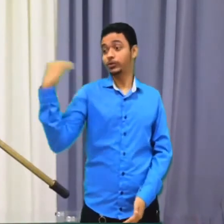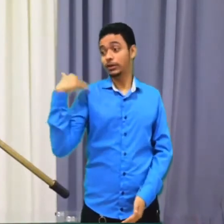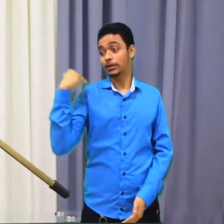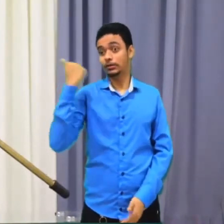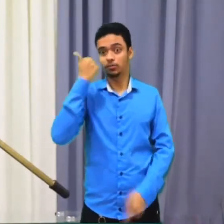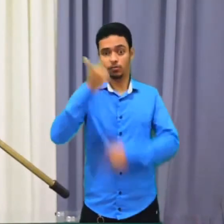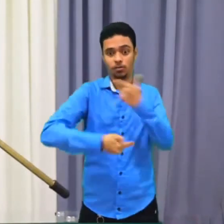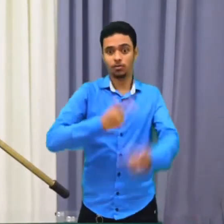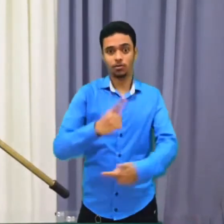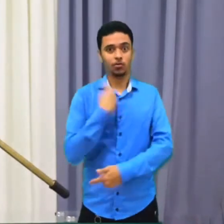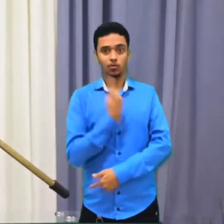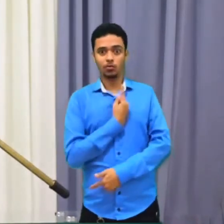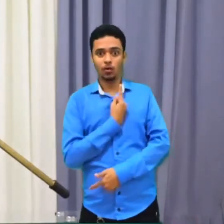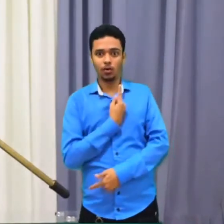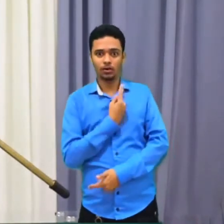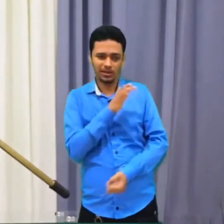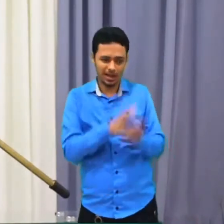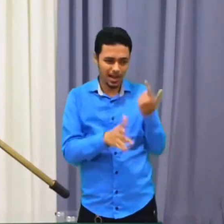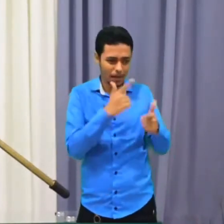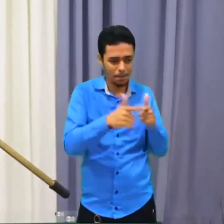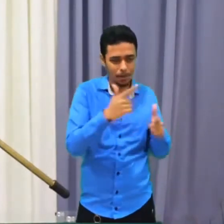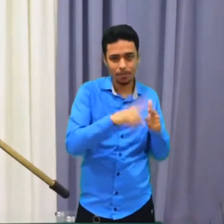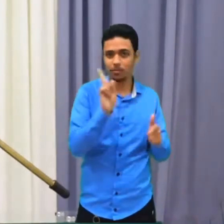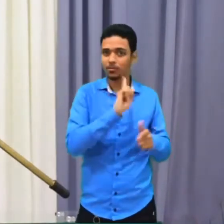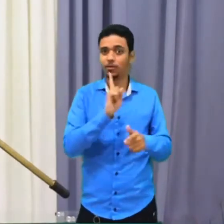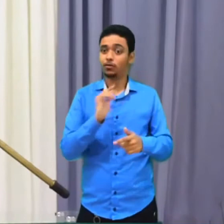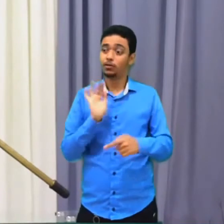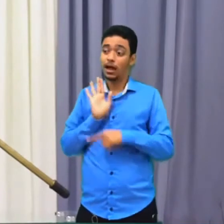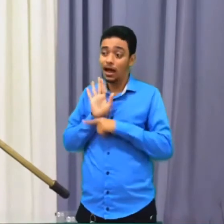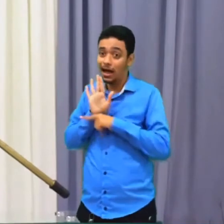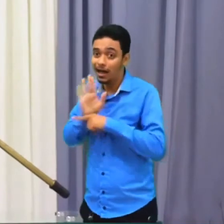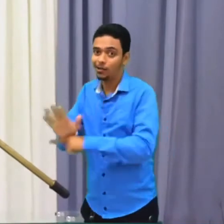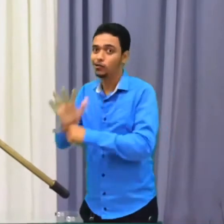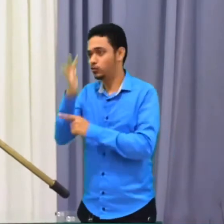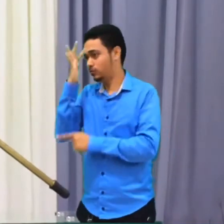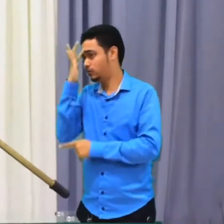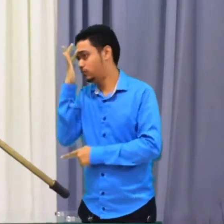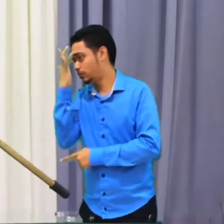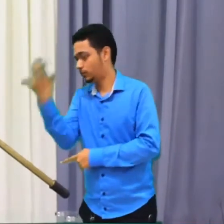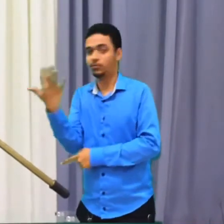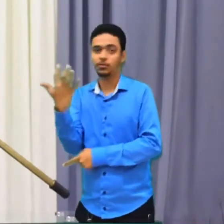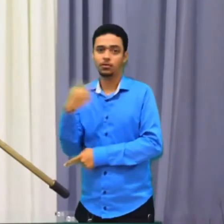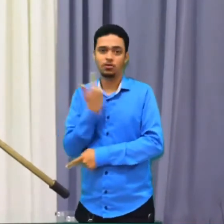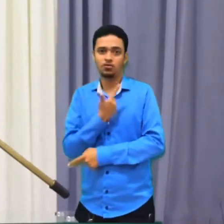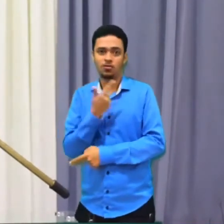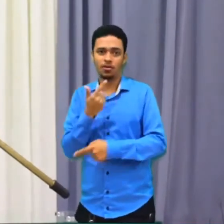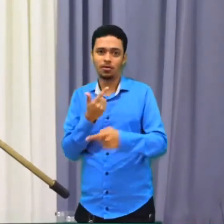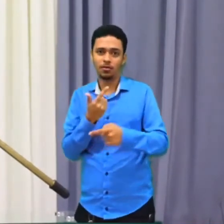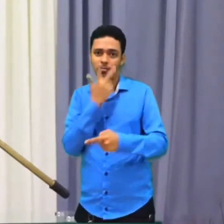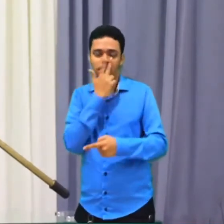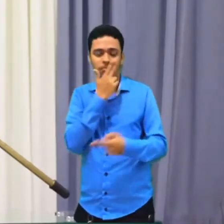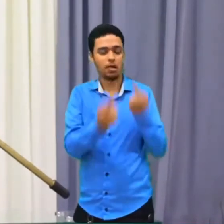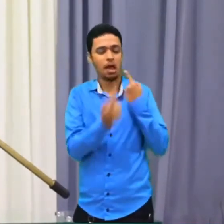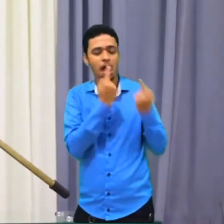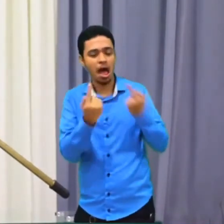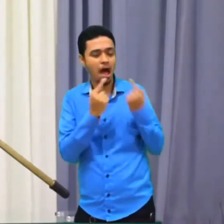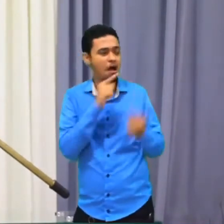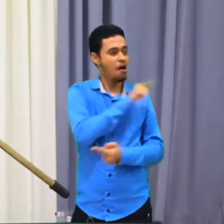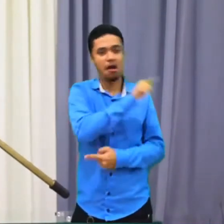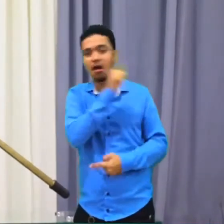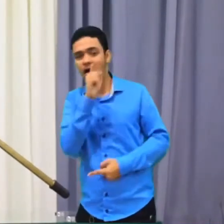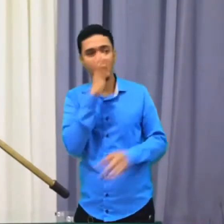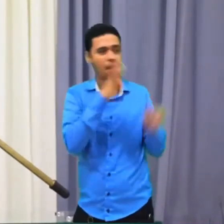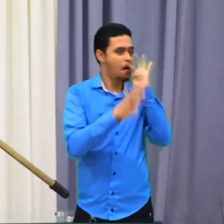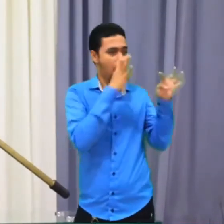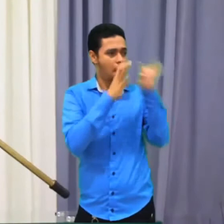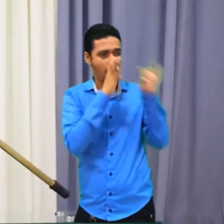não para dar trabalho, para ajudar a resolver e não para ficar de longe murmurando e apontando o erro de quem